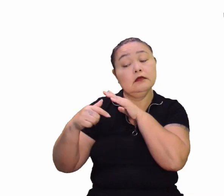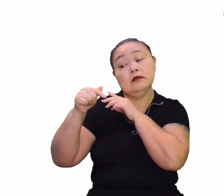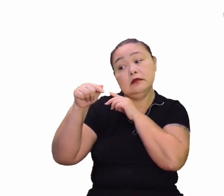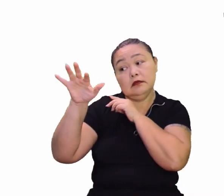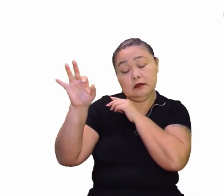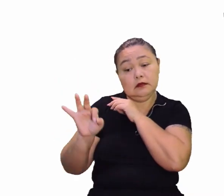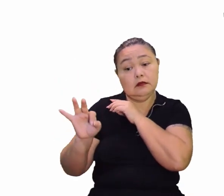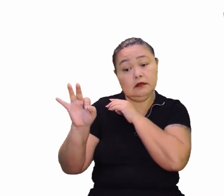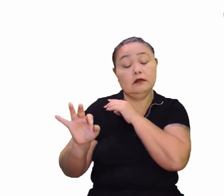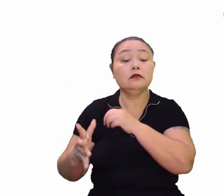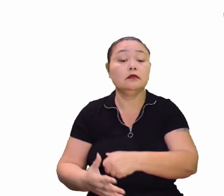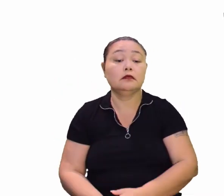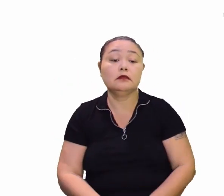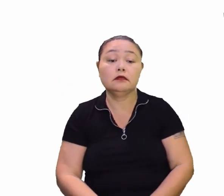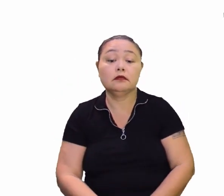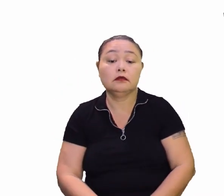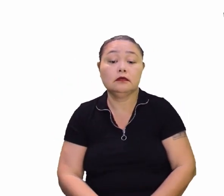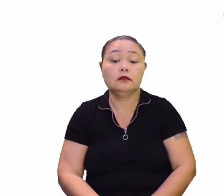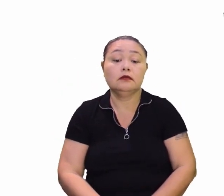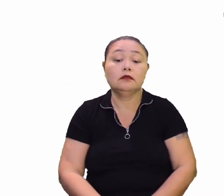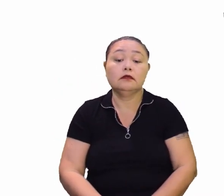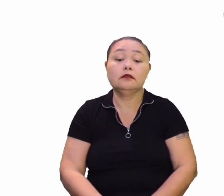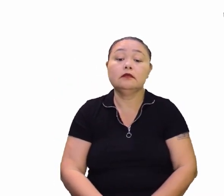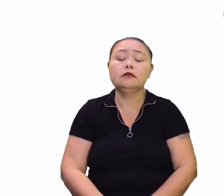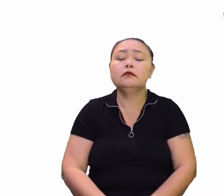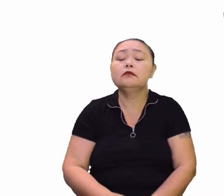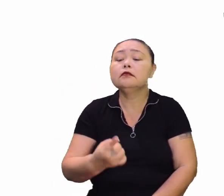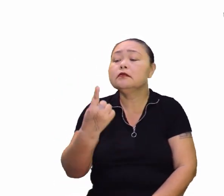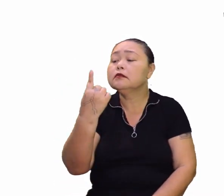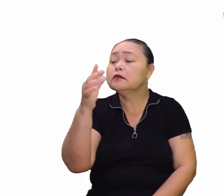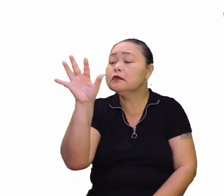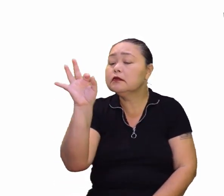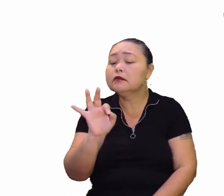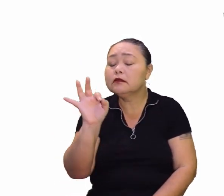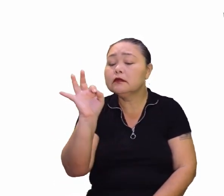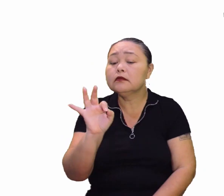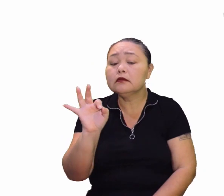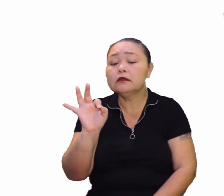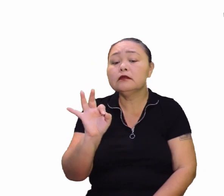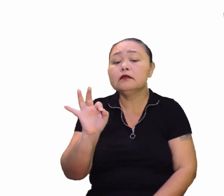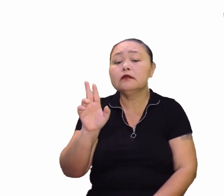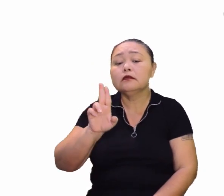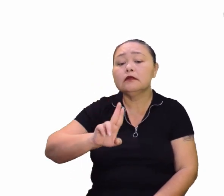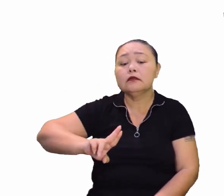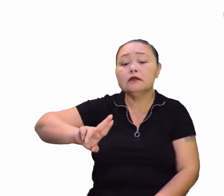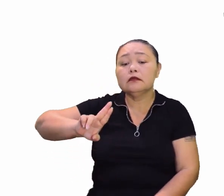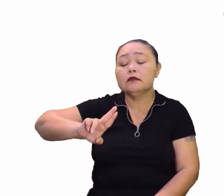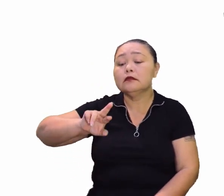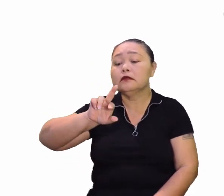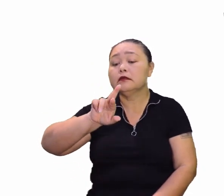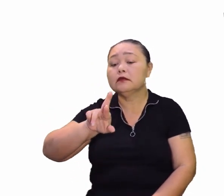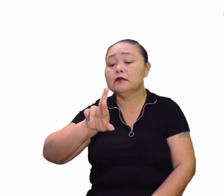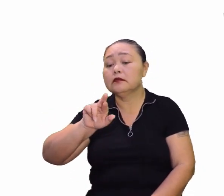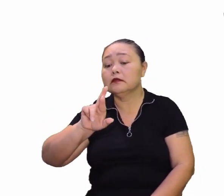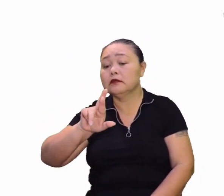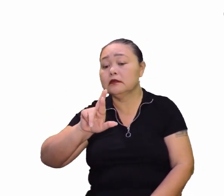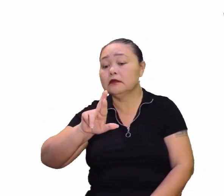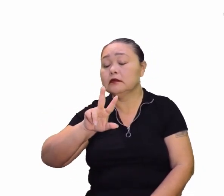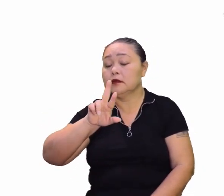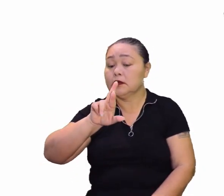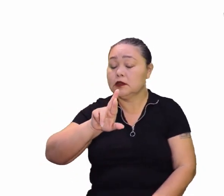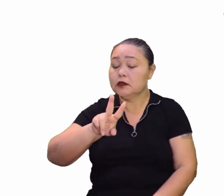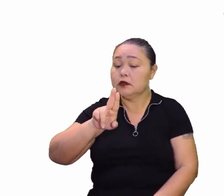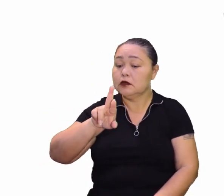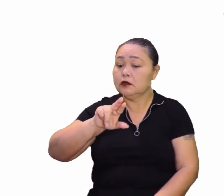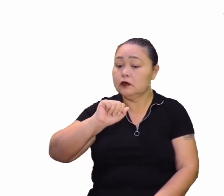7%. E esse 1% é o consumo rural. Rural no sentido das